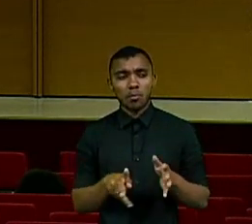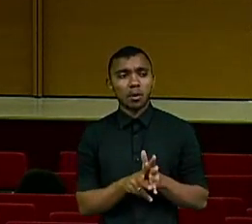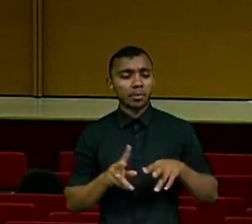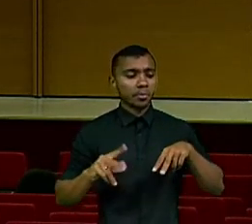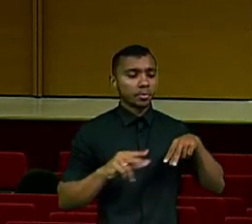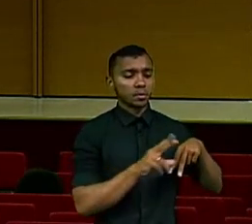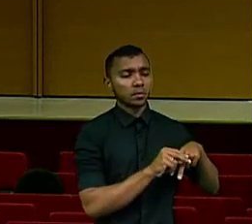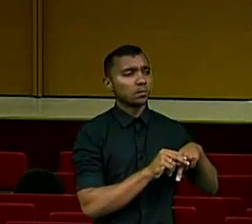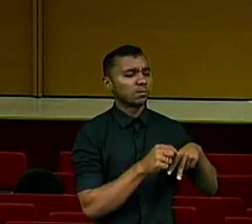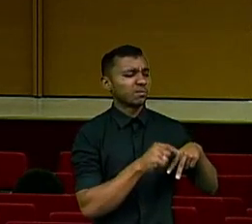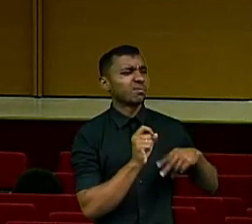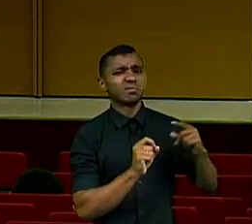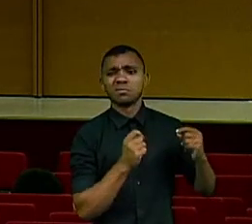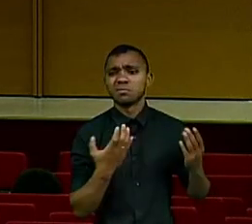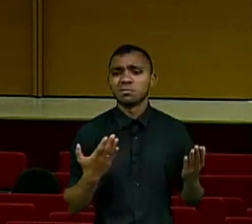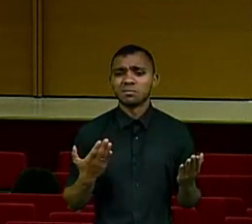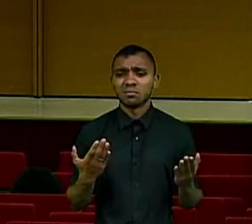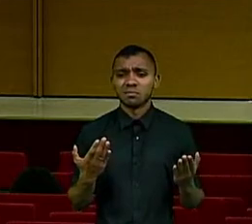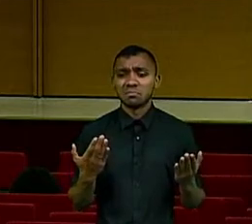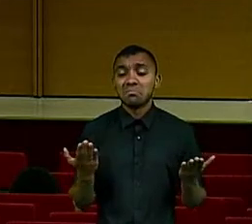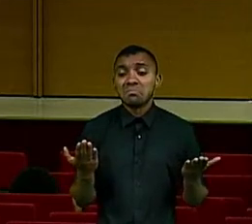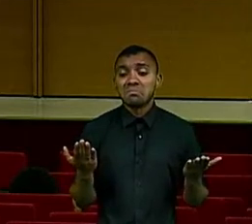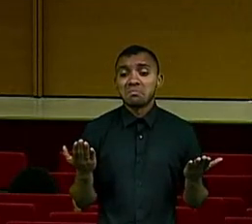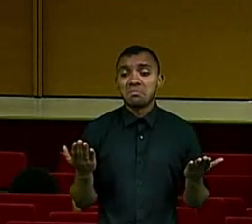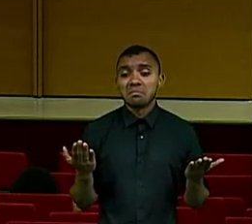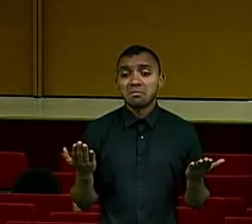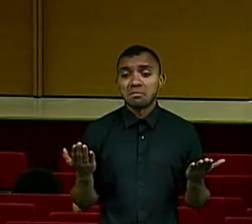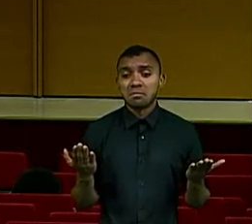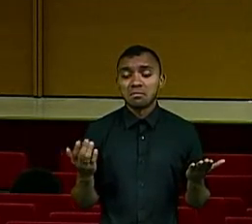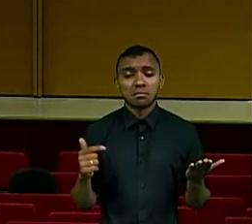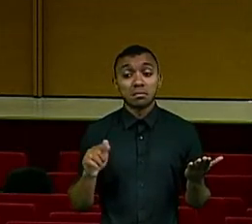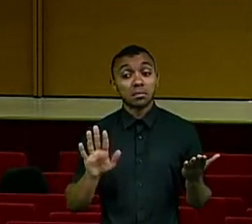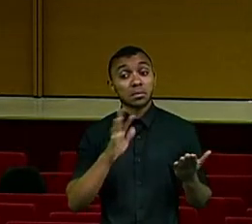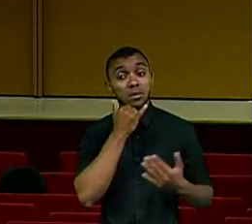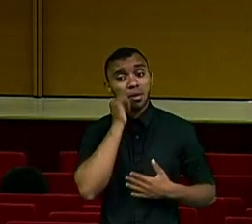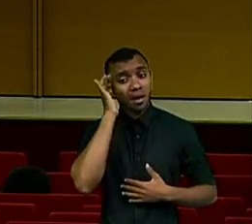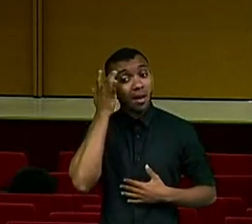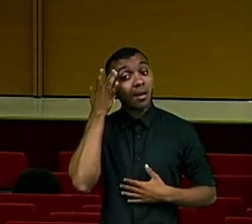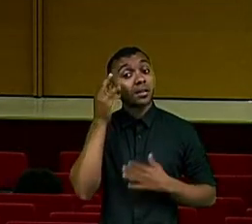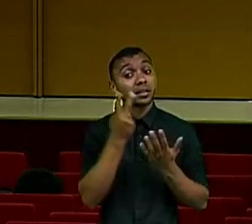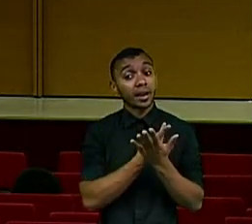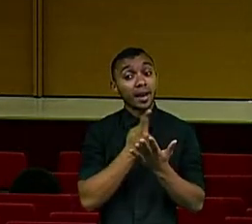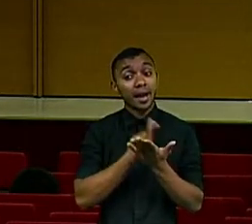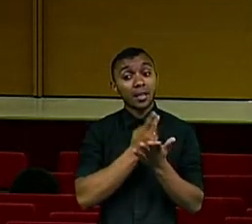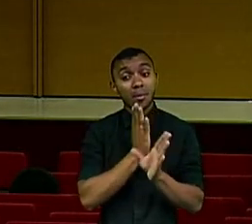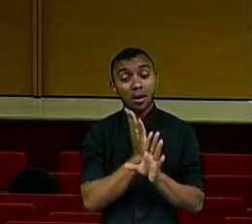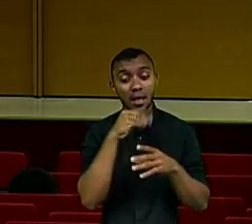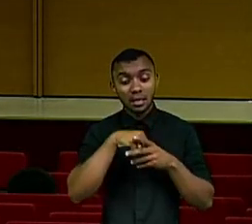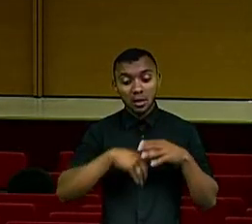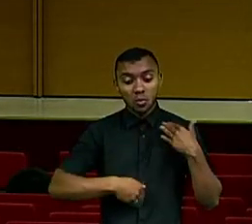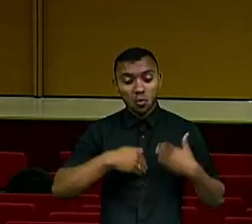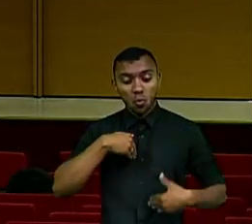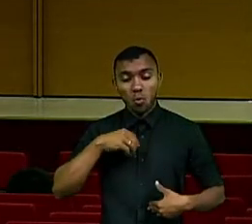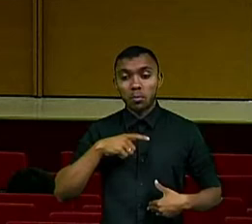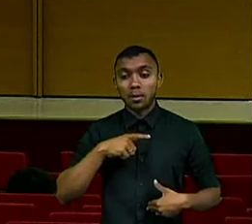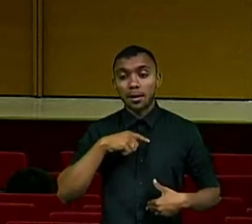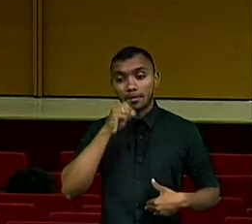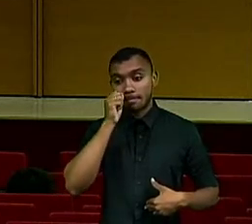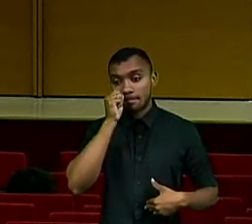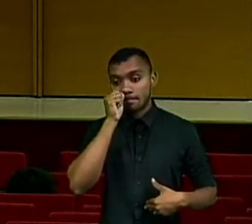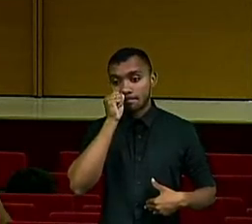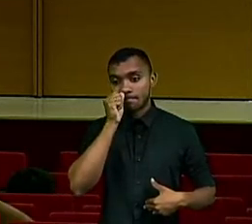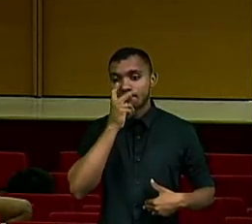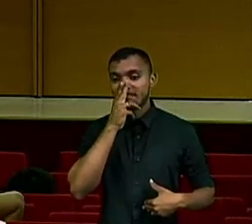é isso mas não tá errado isso as enzimas do seu corpo que elas vão sofrer